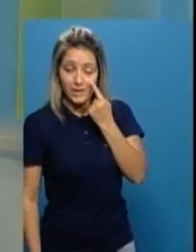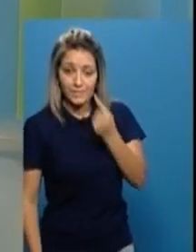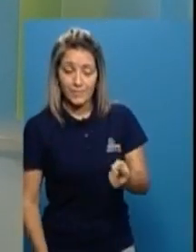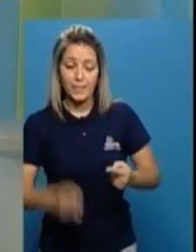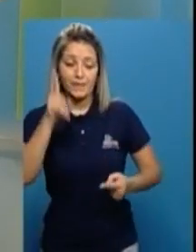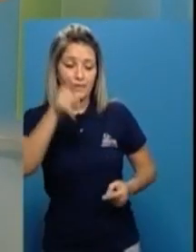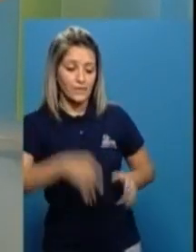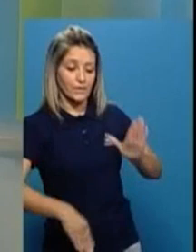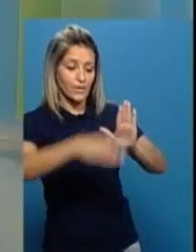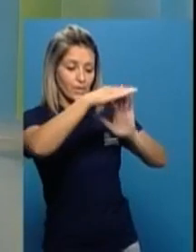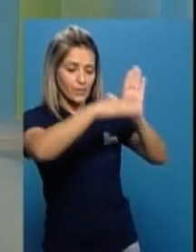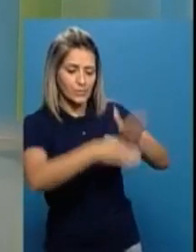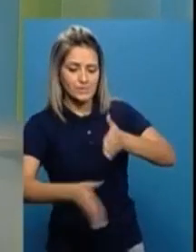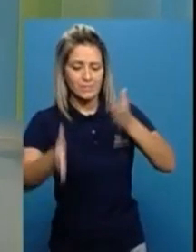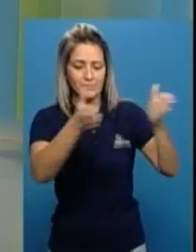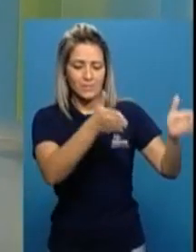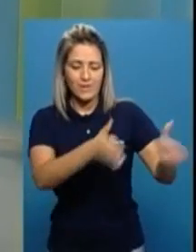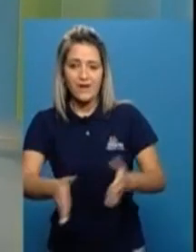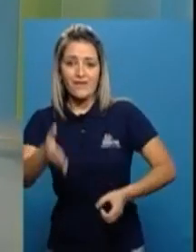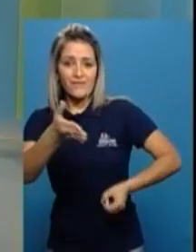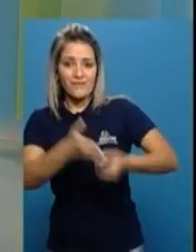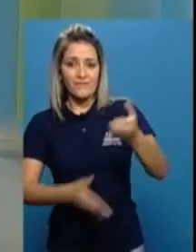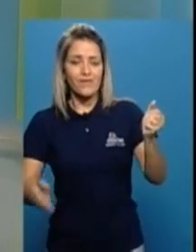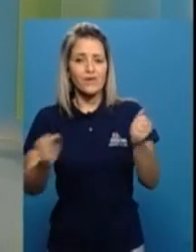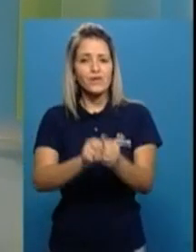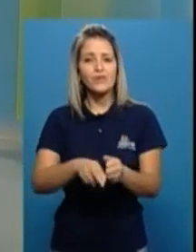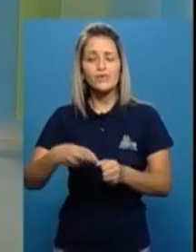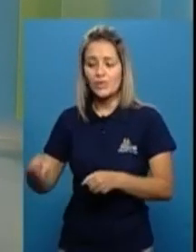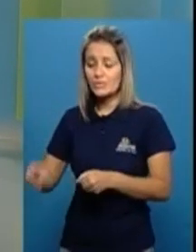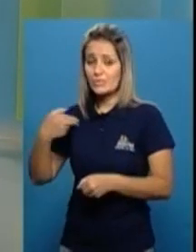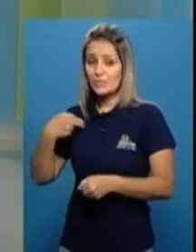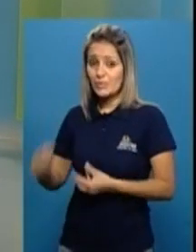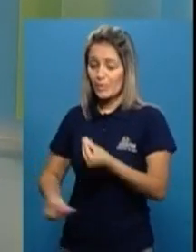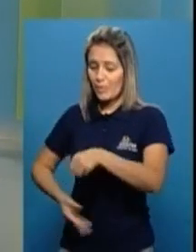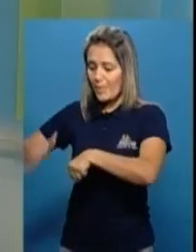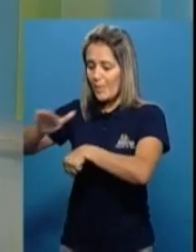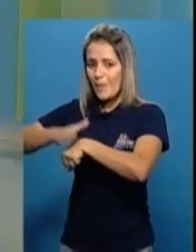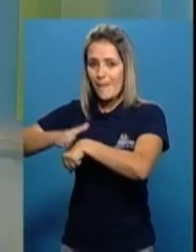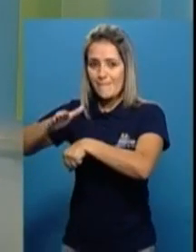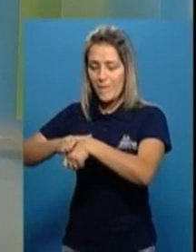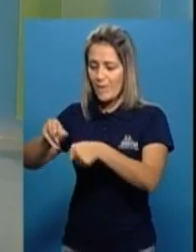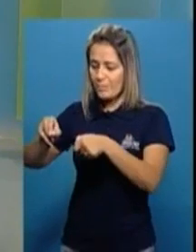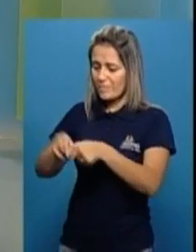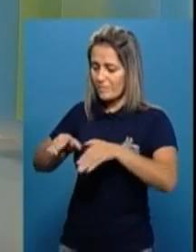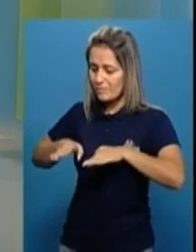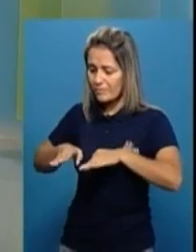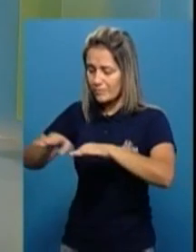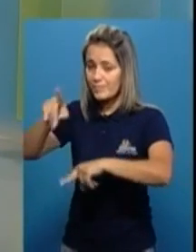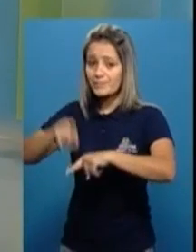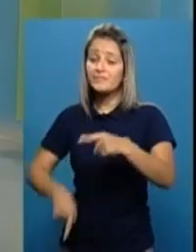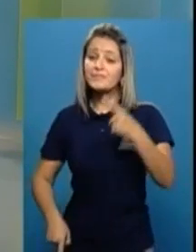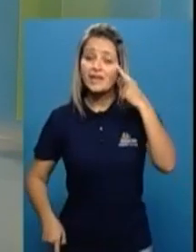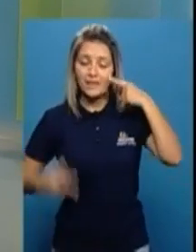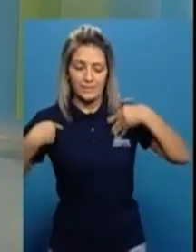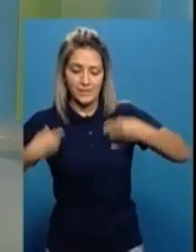o sistema em massa e o sistema artesanal. Vamos fazer uma comparação, exemplificando. Imagine um tecido,